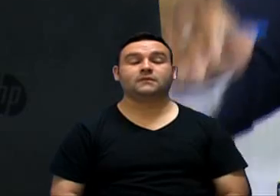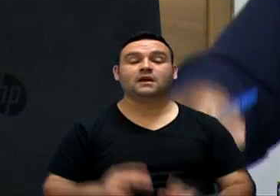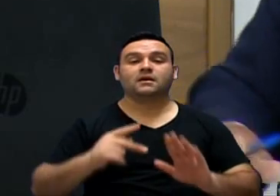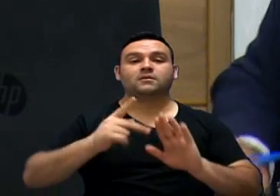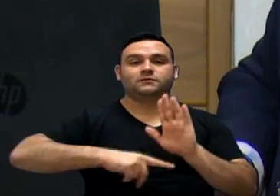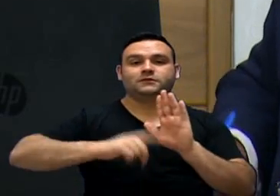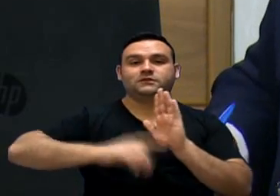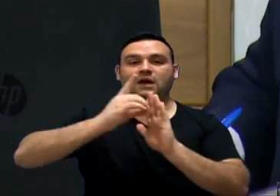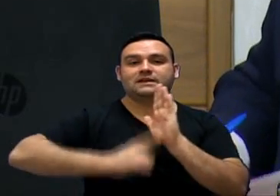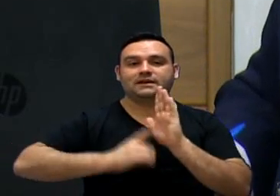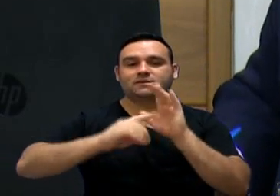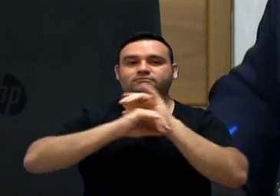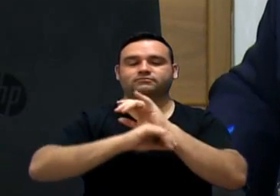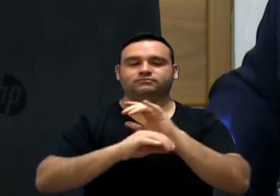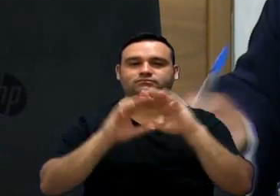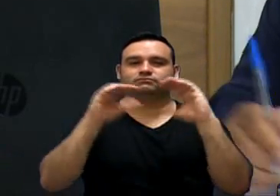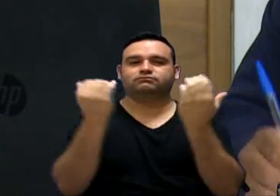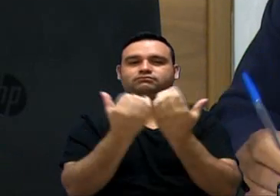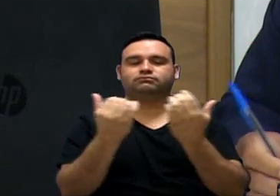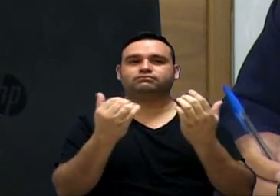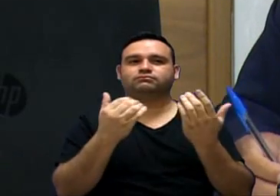Projeto de decreto legislativo